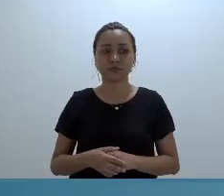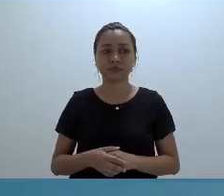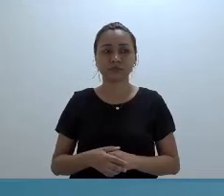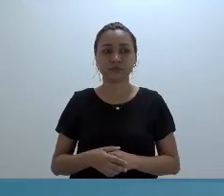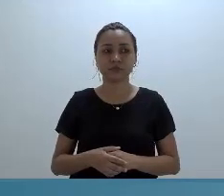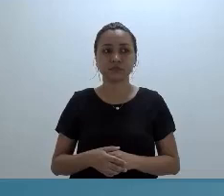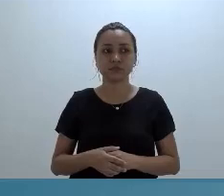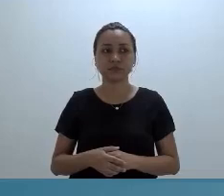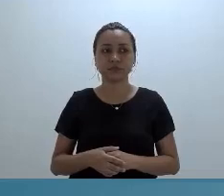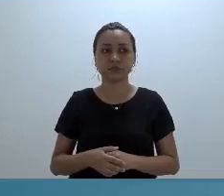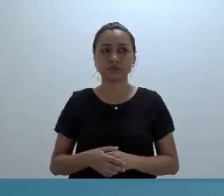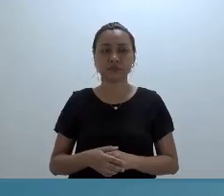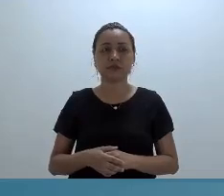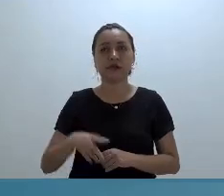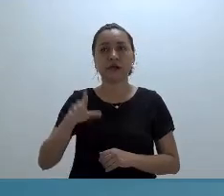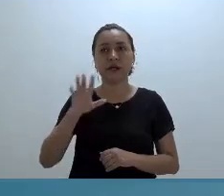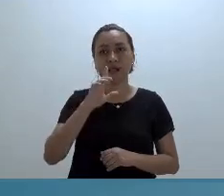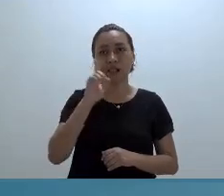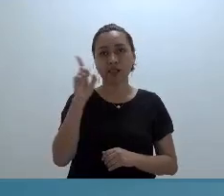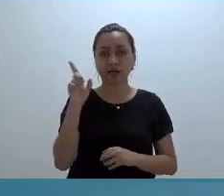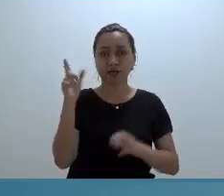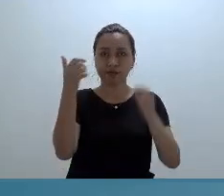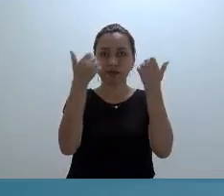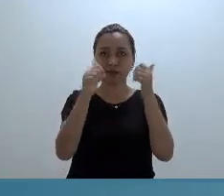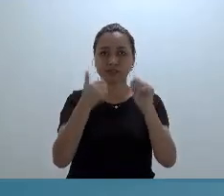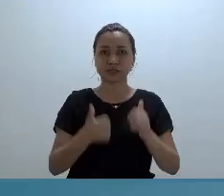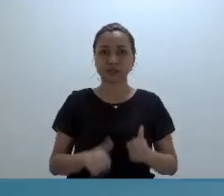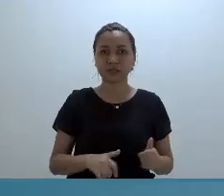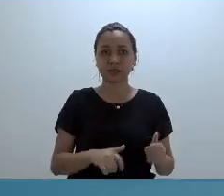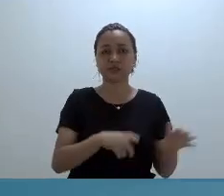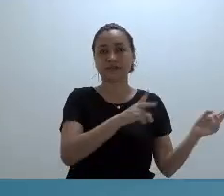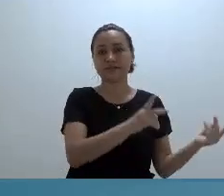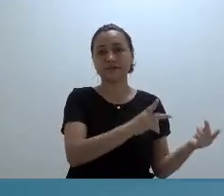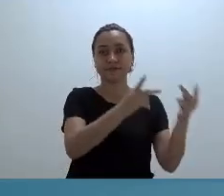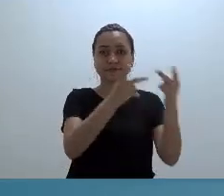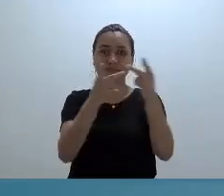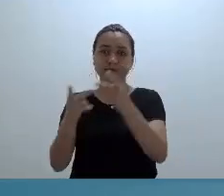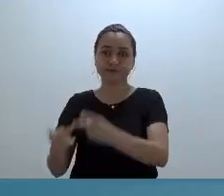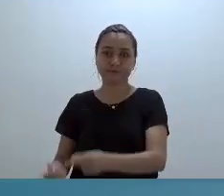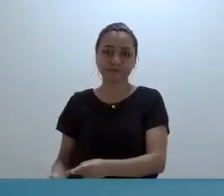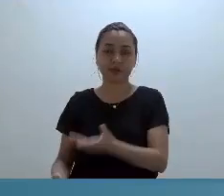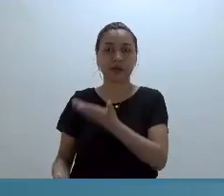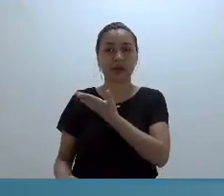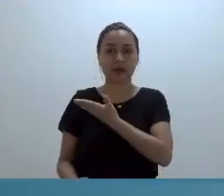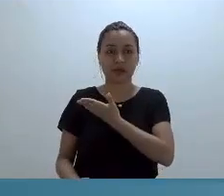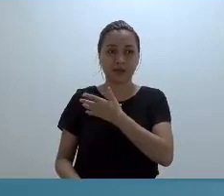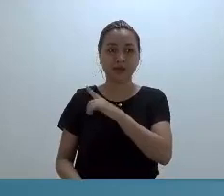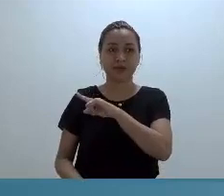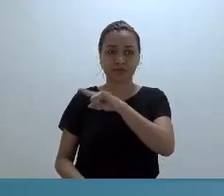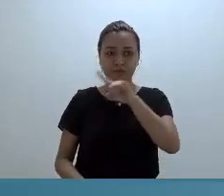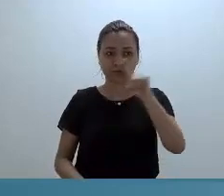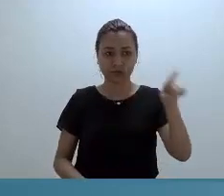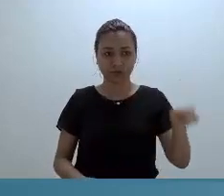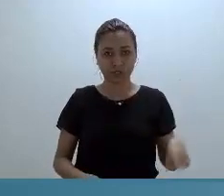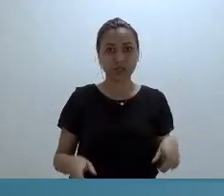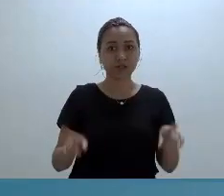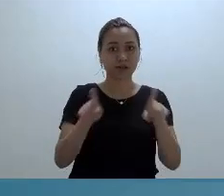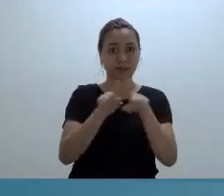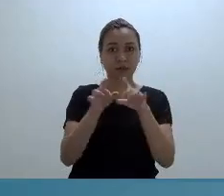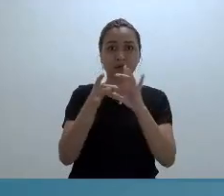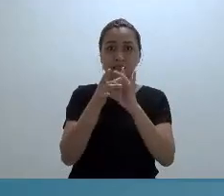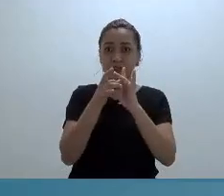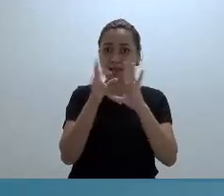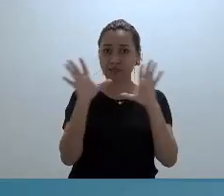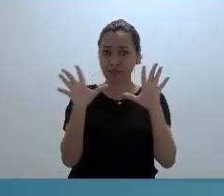lá, recebendo todos os colegas. E quem quiser participar aqui do tribunal poderá também votar